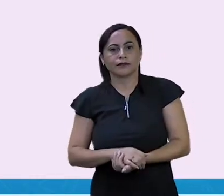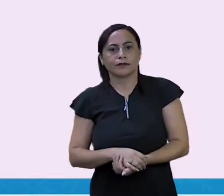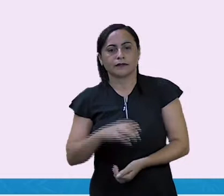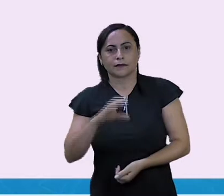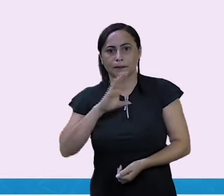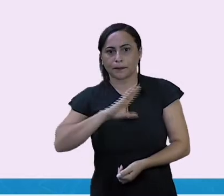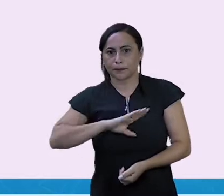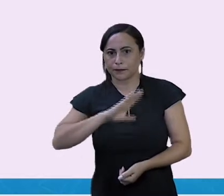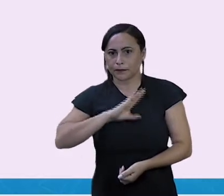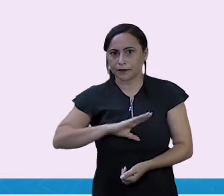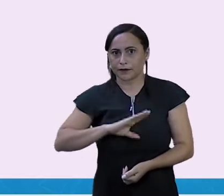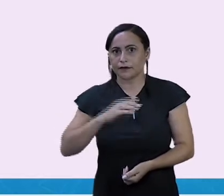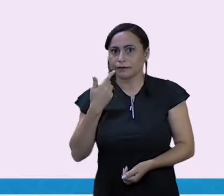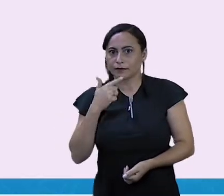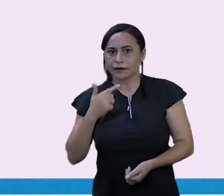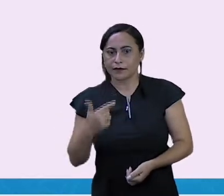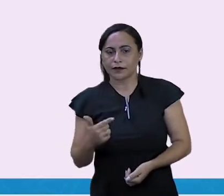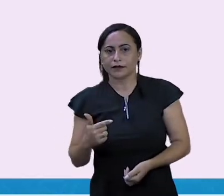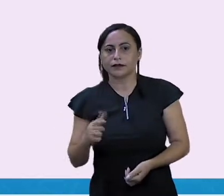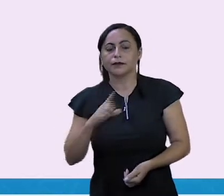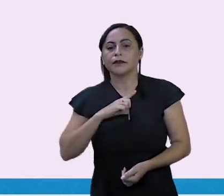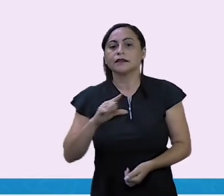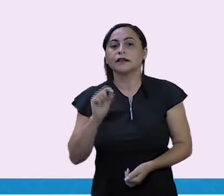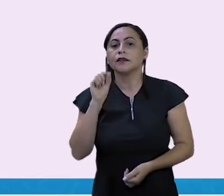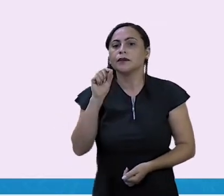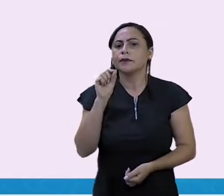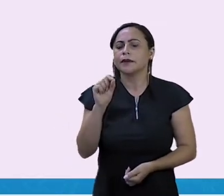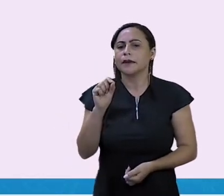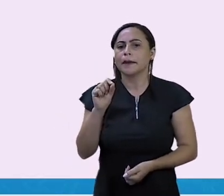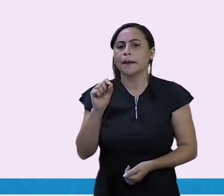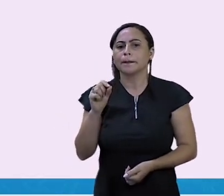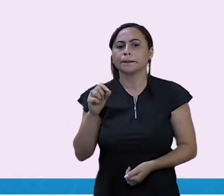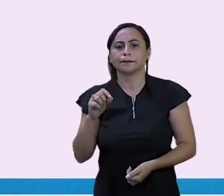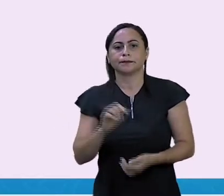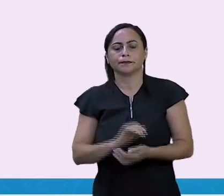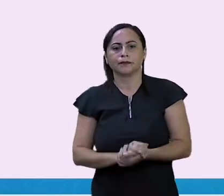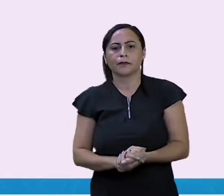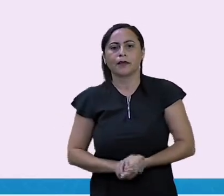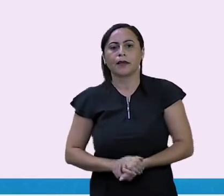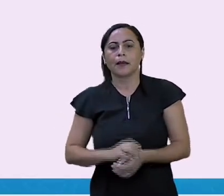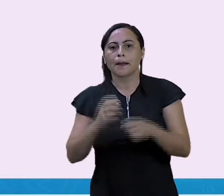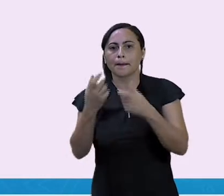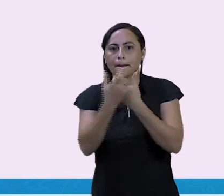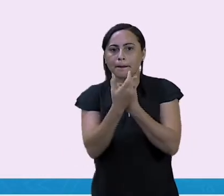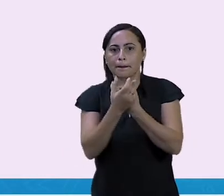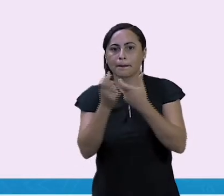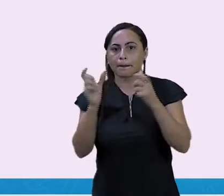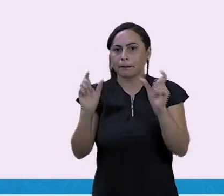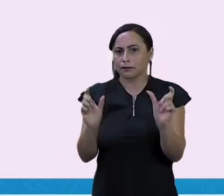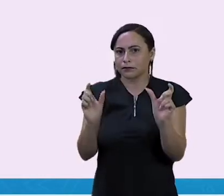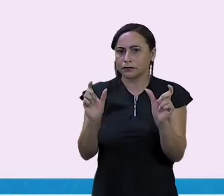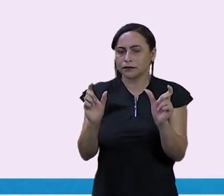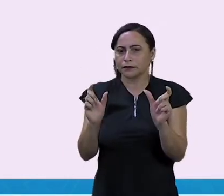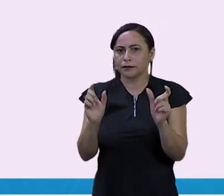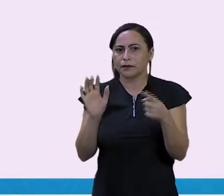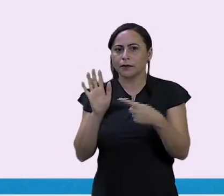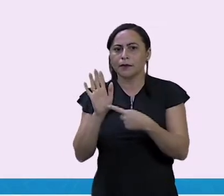polissemia, que é a ocorrência curiosa que nos prova o quanto o nosso idioma